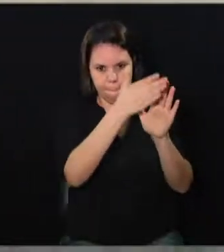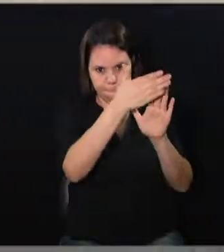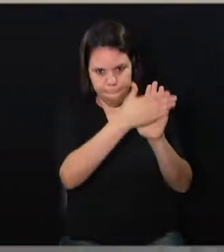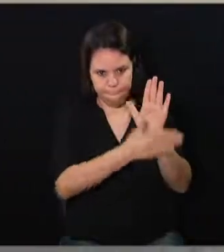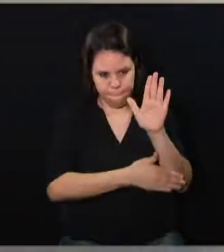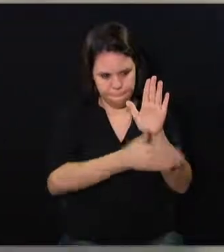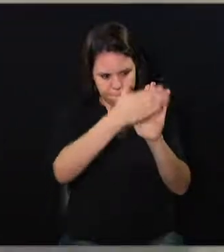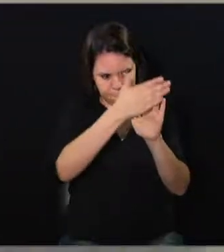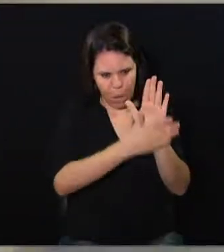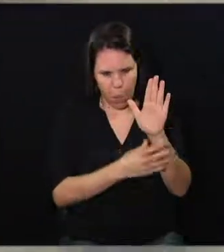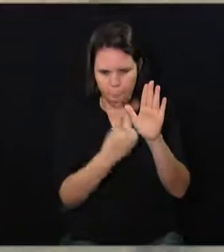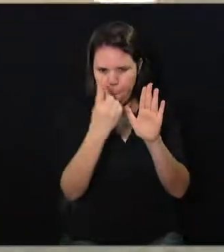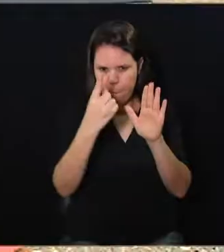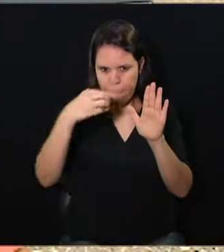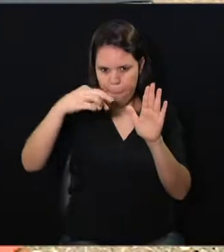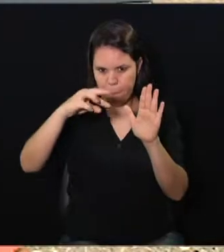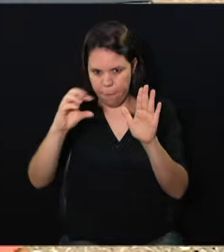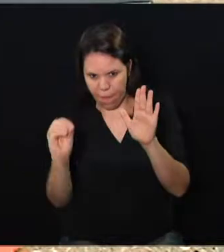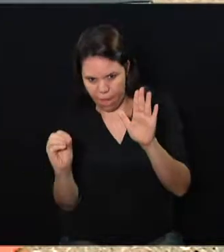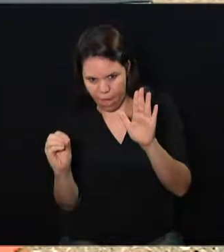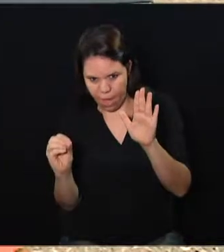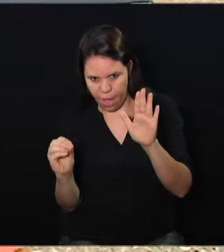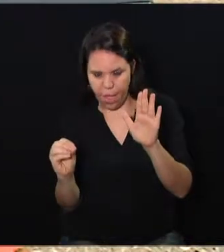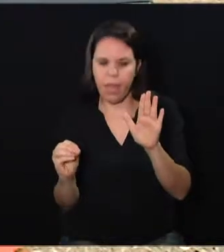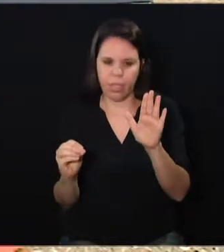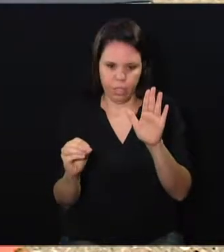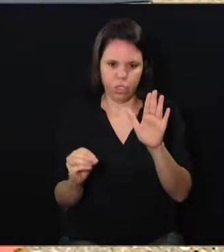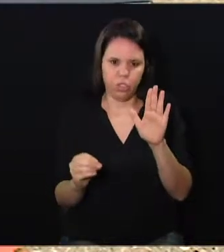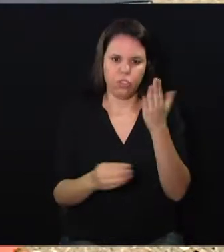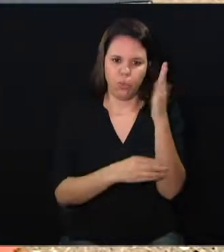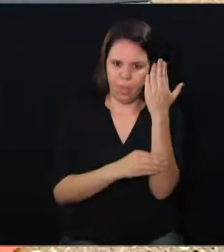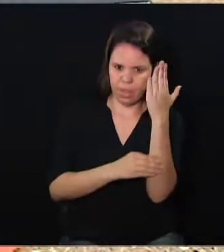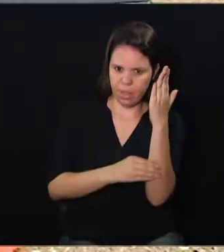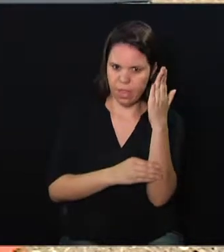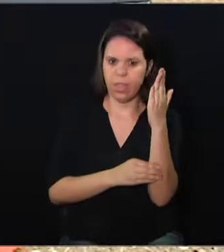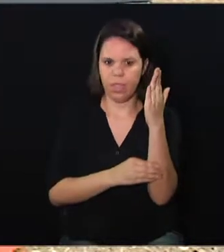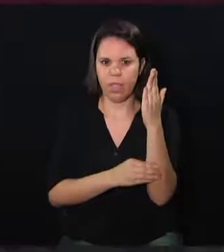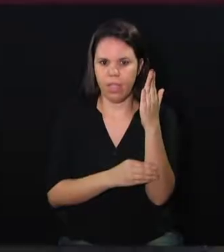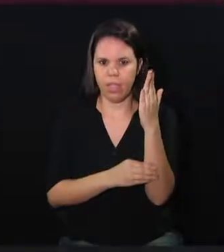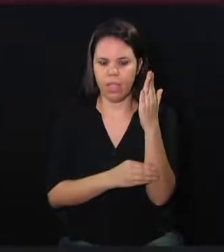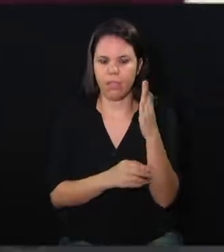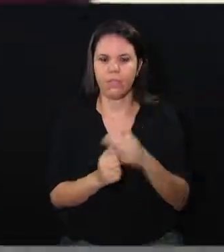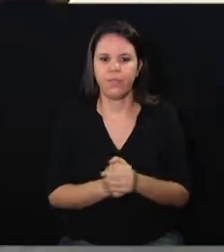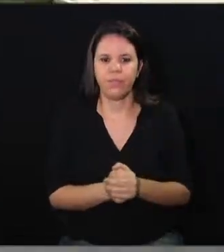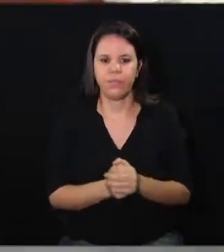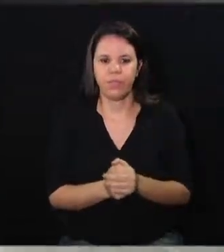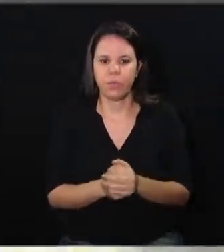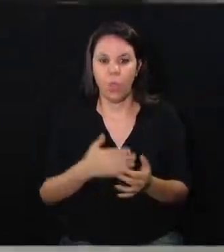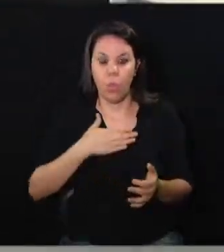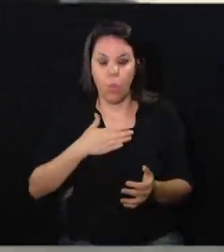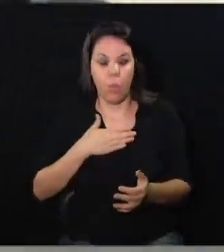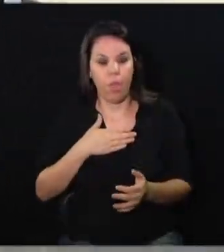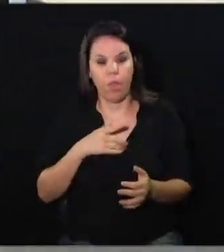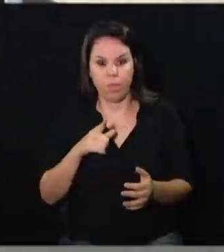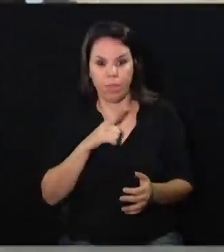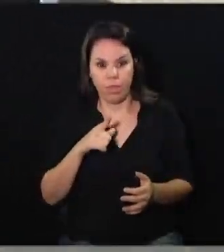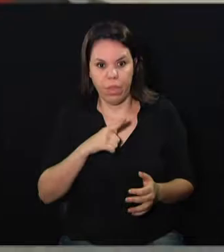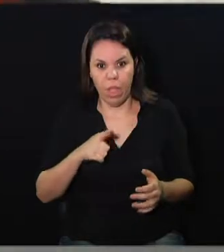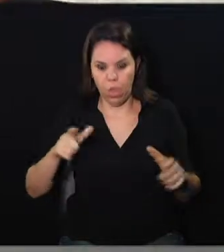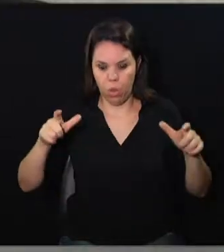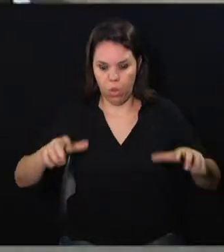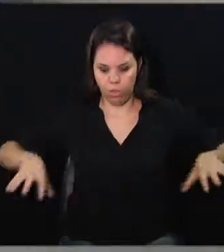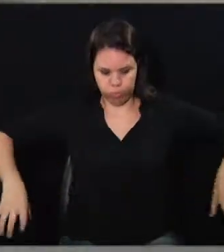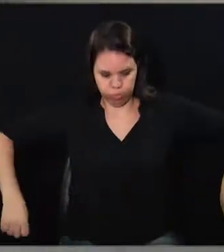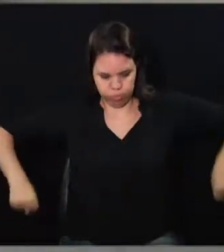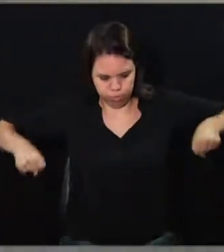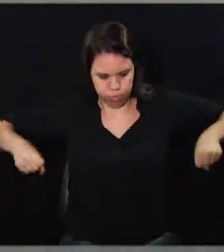aproximadamente 1 metro, 1,5 metro, 2 pedaços de madeira onde serão feitos os eixos. Aqui no meu, aqui a gente tem um lugar para segurar, que antigamente